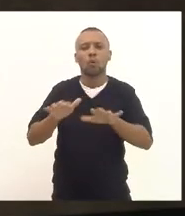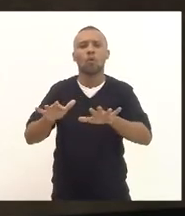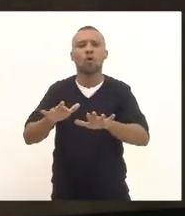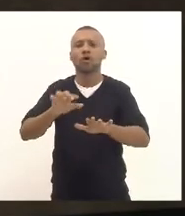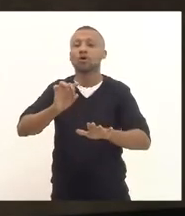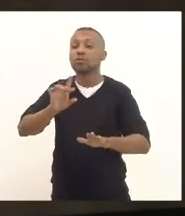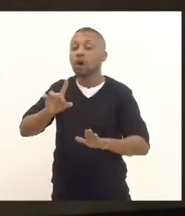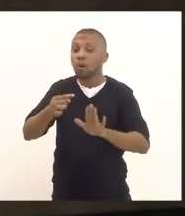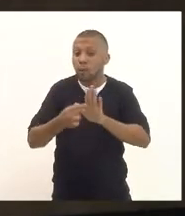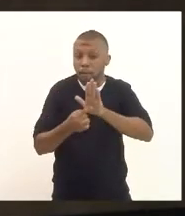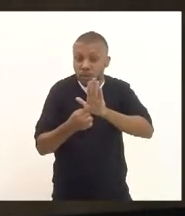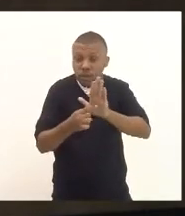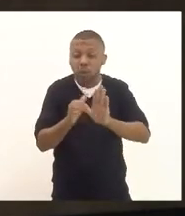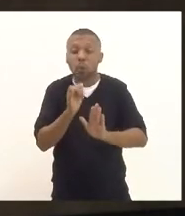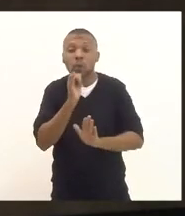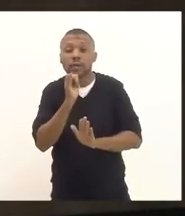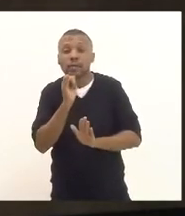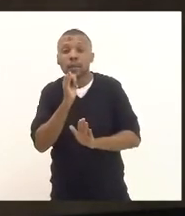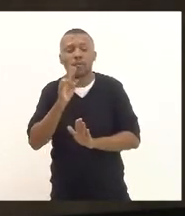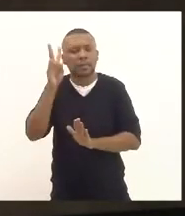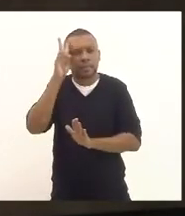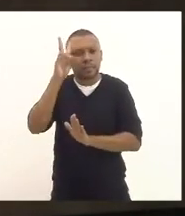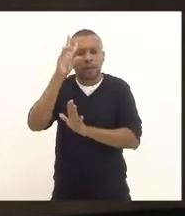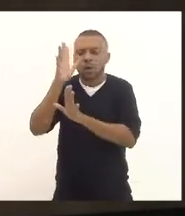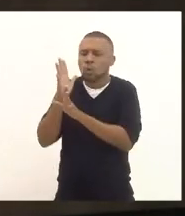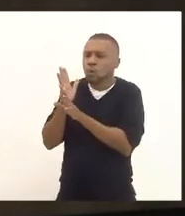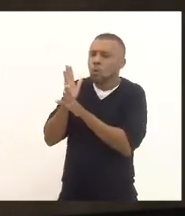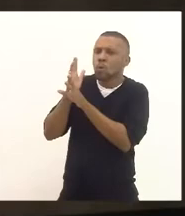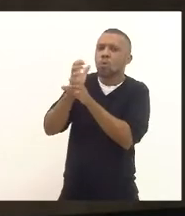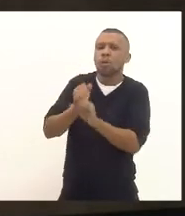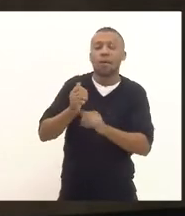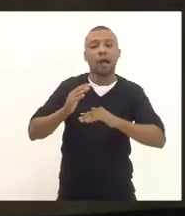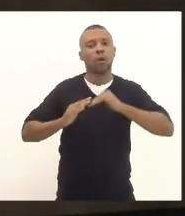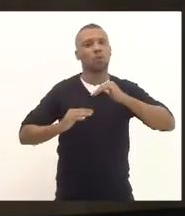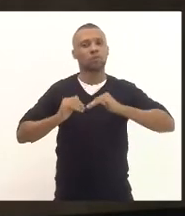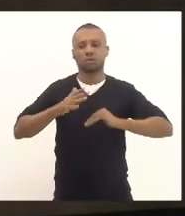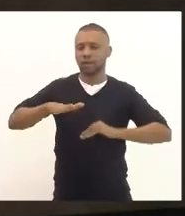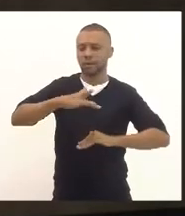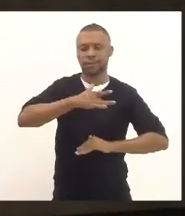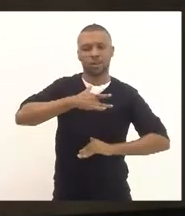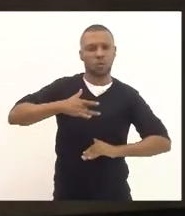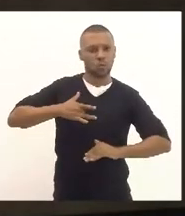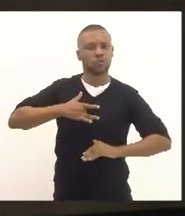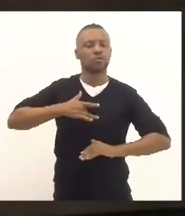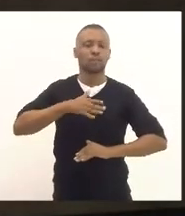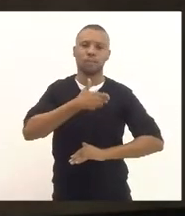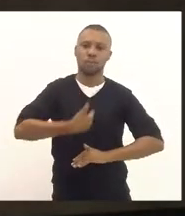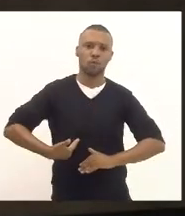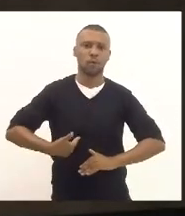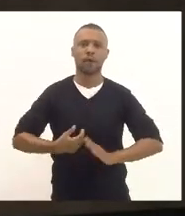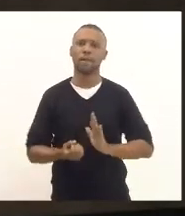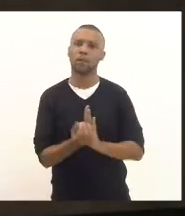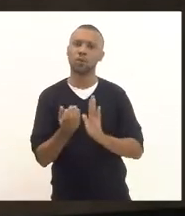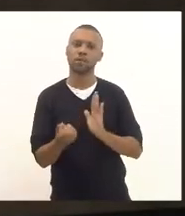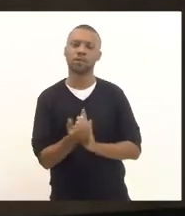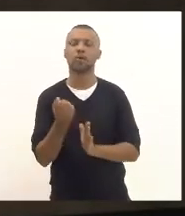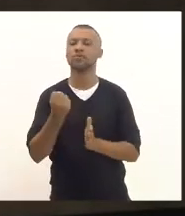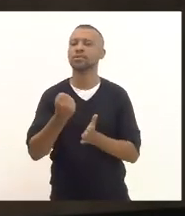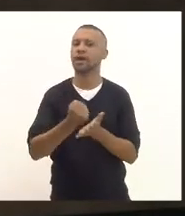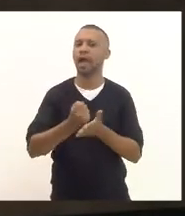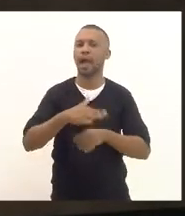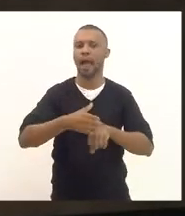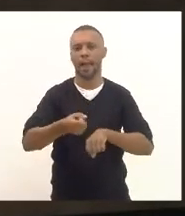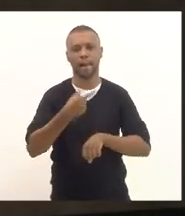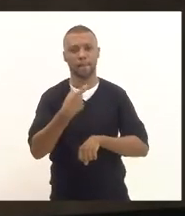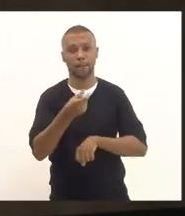longa história da Fiocruz na construção da saúde pública na produção de fármacos a Fiocruz é uma instituição de